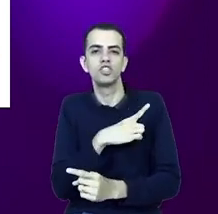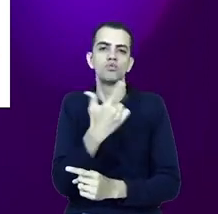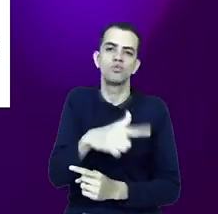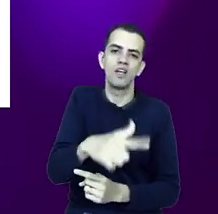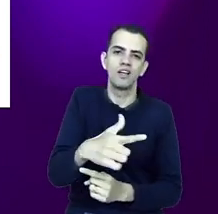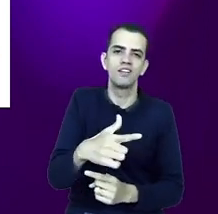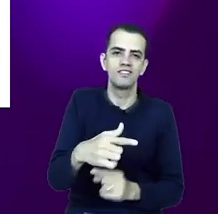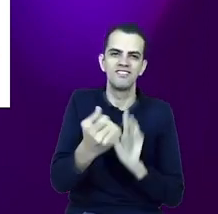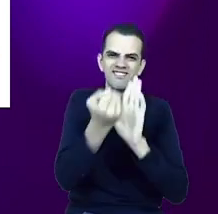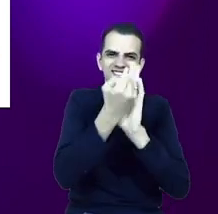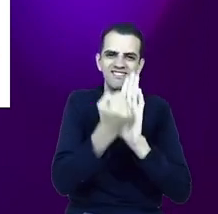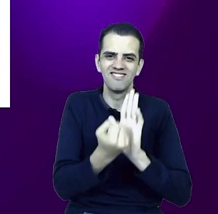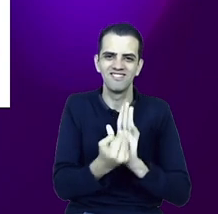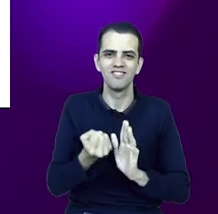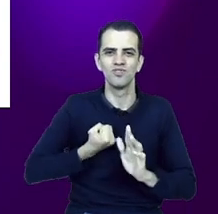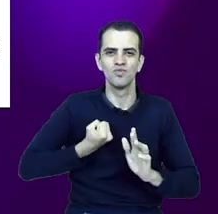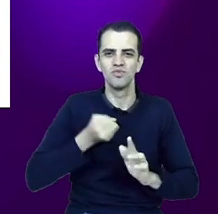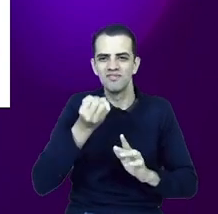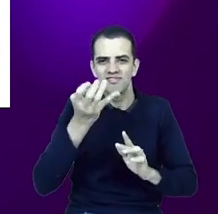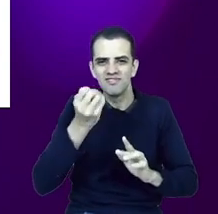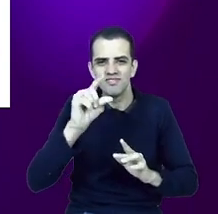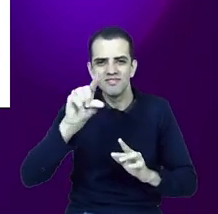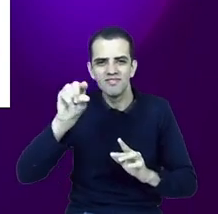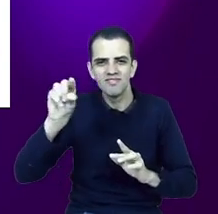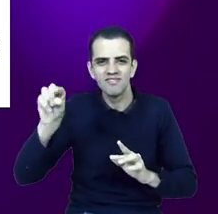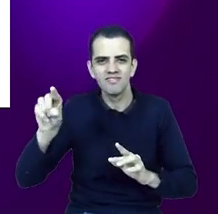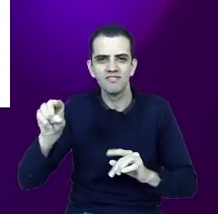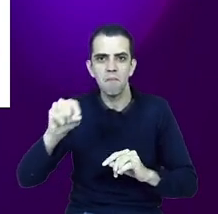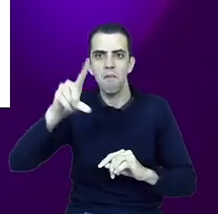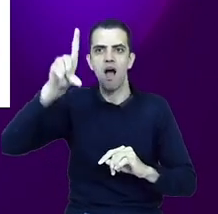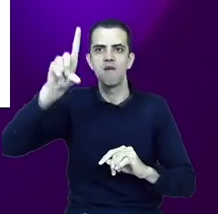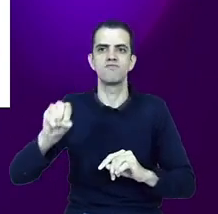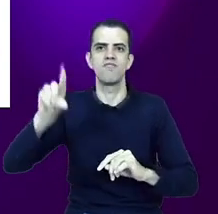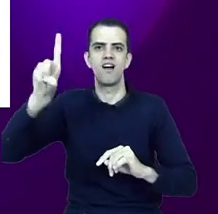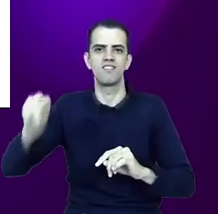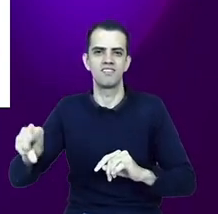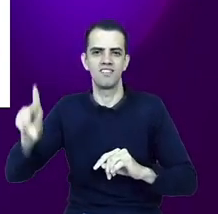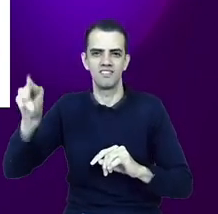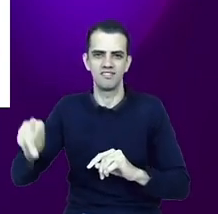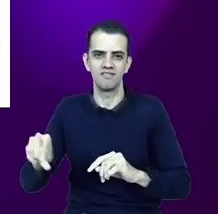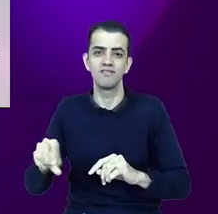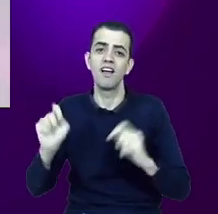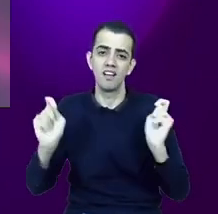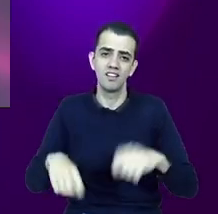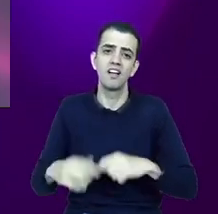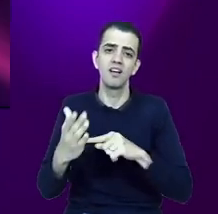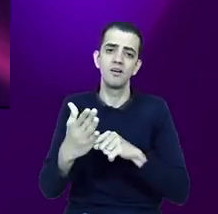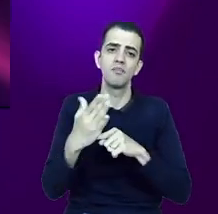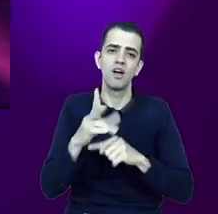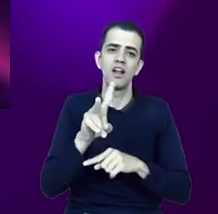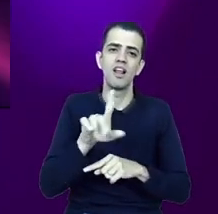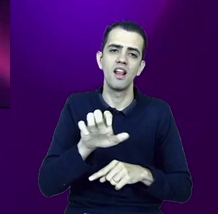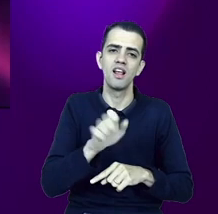através mesmo de um exame radiológico, conseguirmos sugerir o prognóstico da lesão, né?